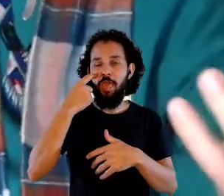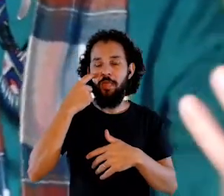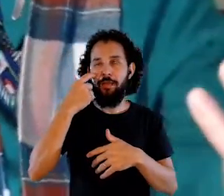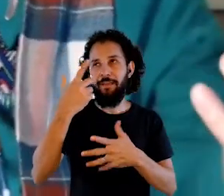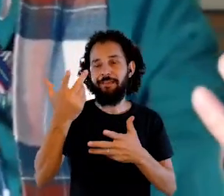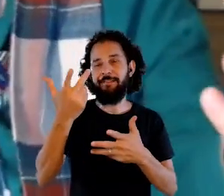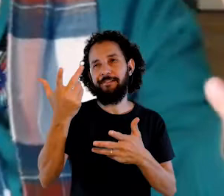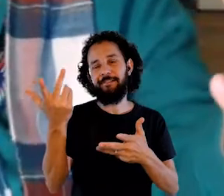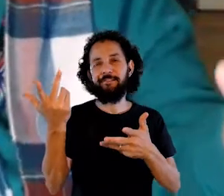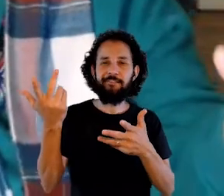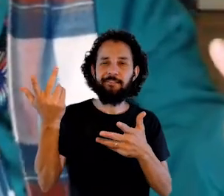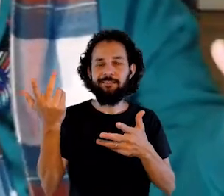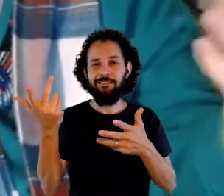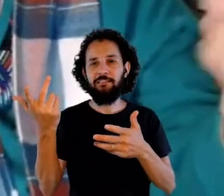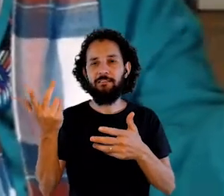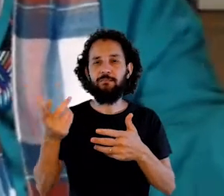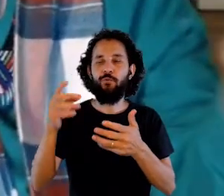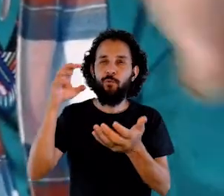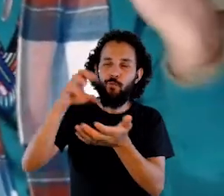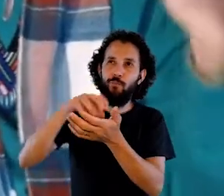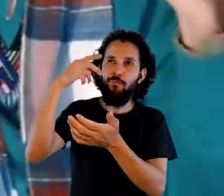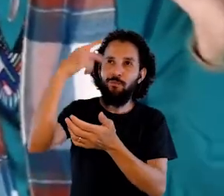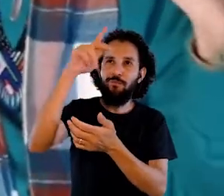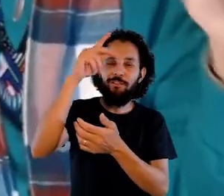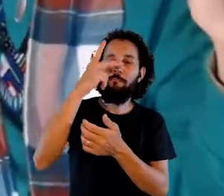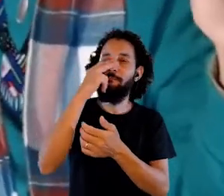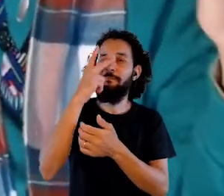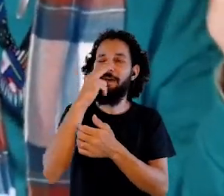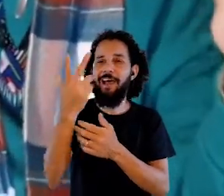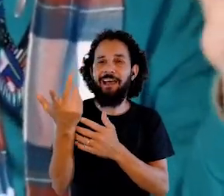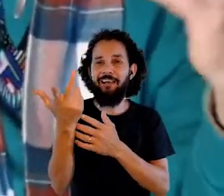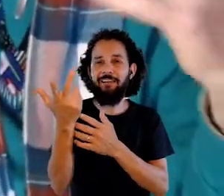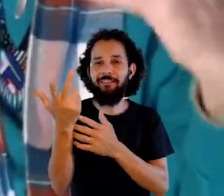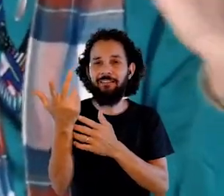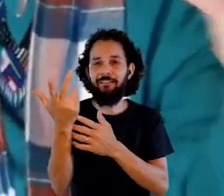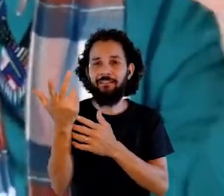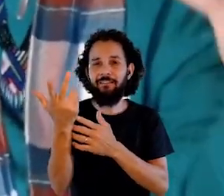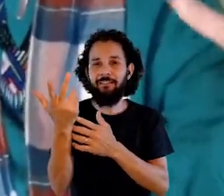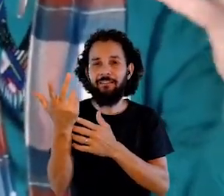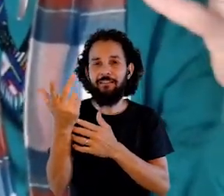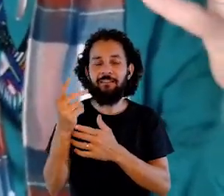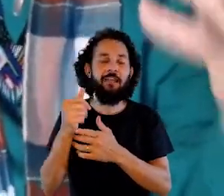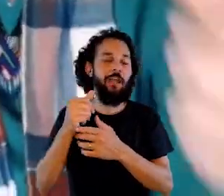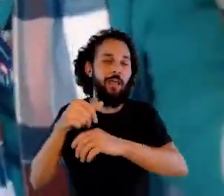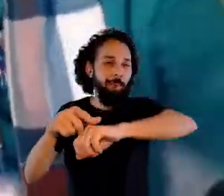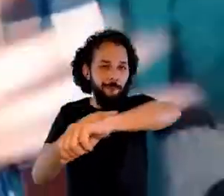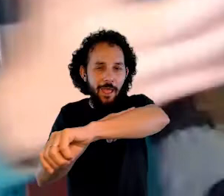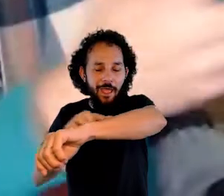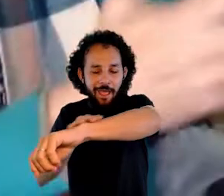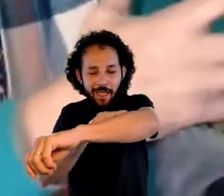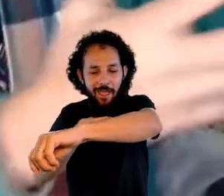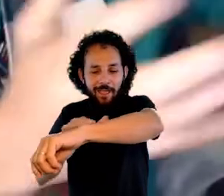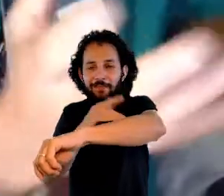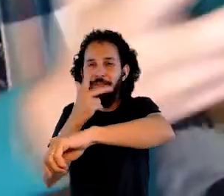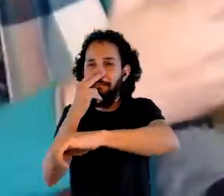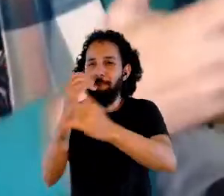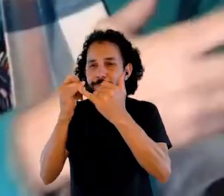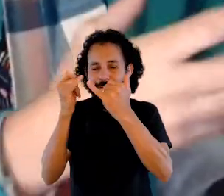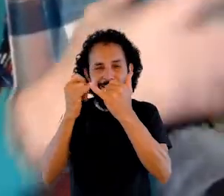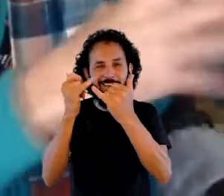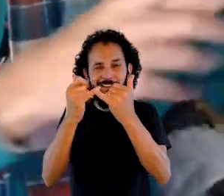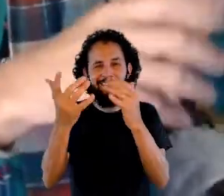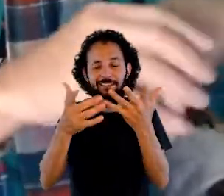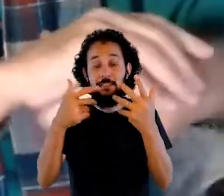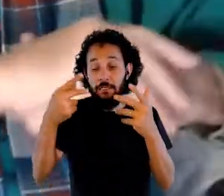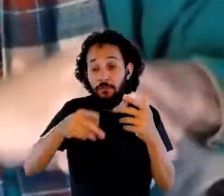norte-americano, ele tem uma semelhança dos mongóis, ele tem assim, a pele bem parecida, né? E aqui para o Brasil, para esse lado da